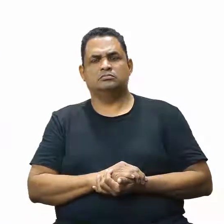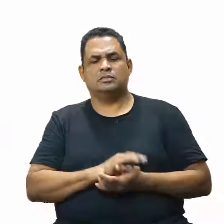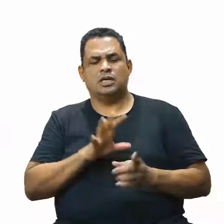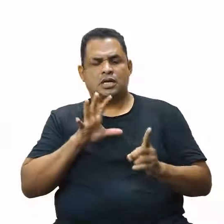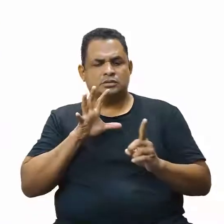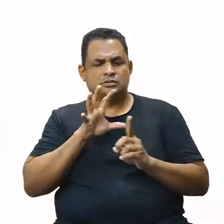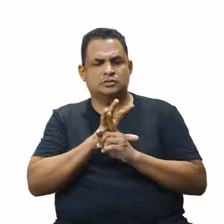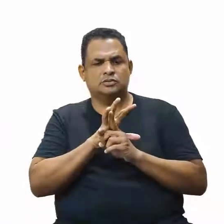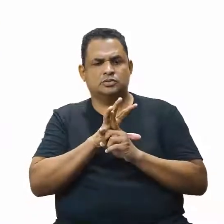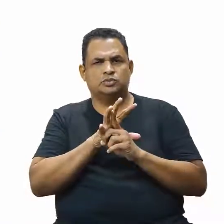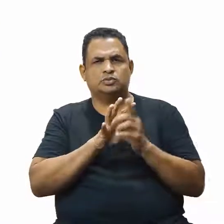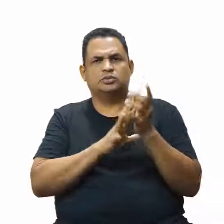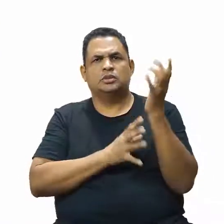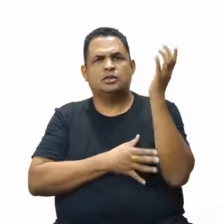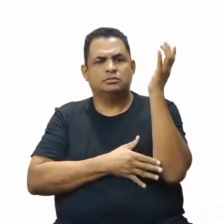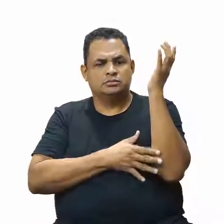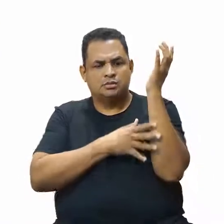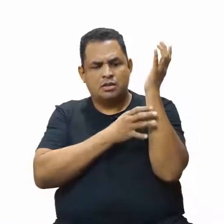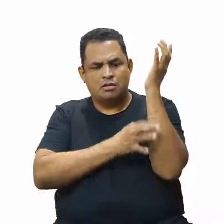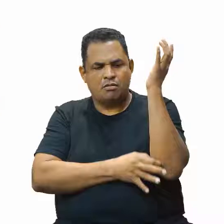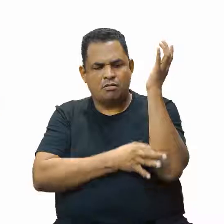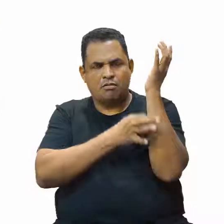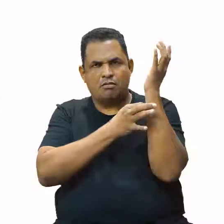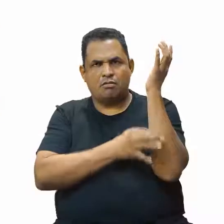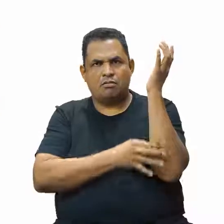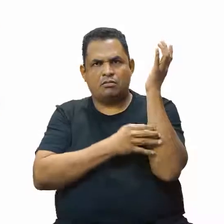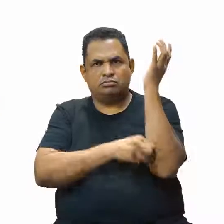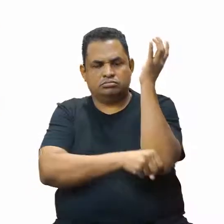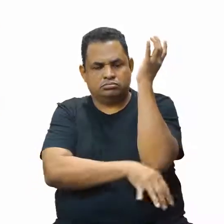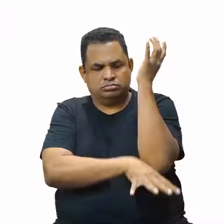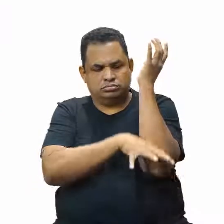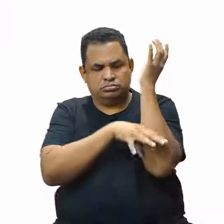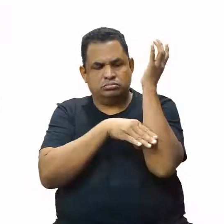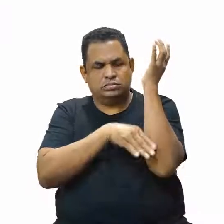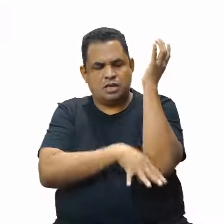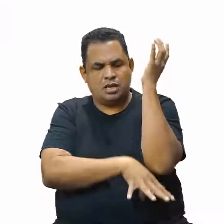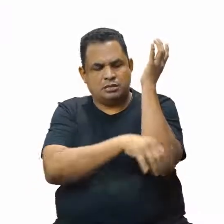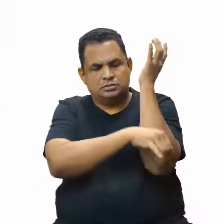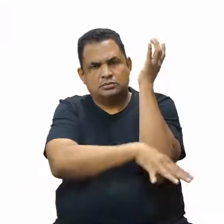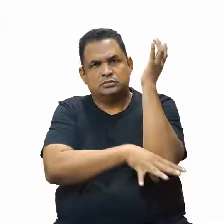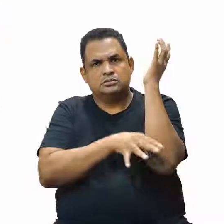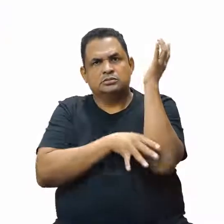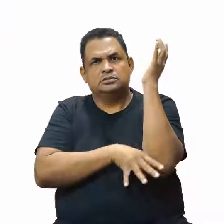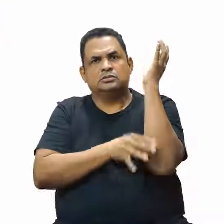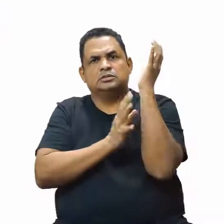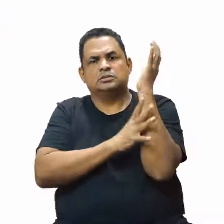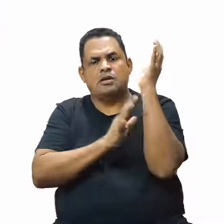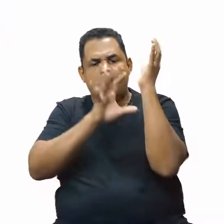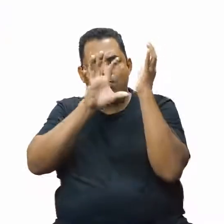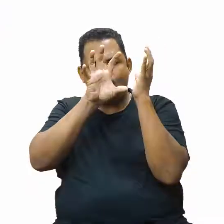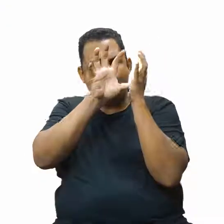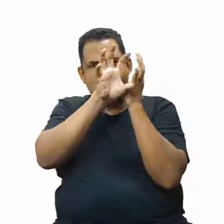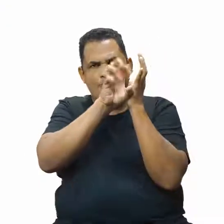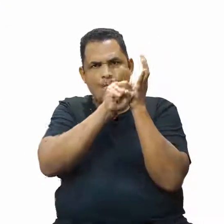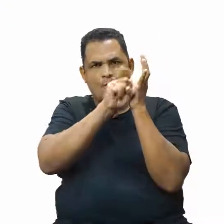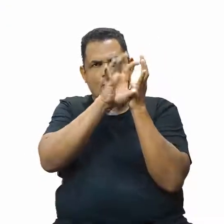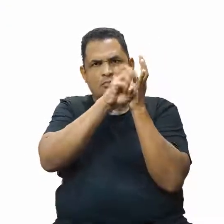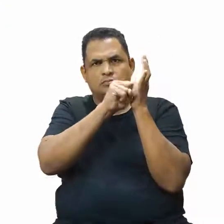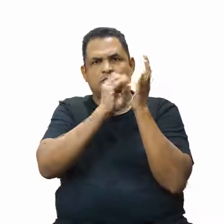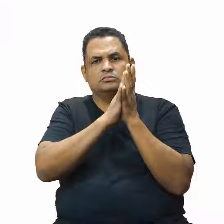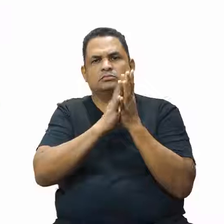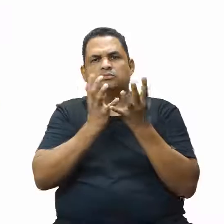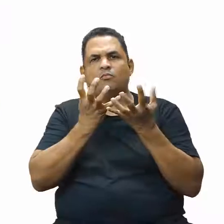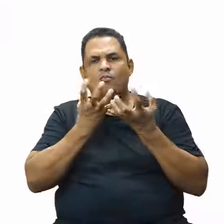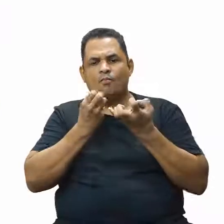Atacam o colo do caule e as raízes das plantas, causando o murchamento e o secamento